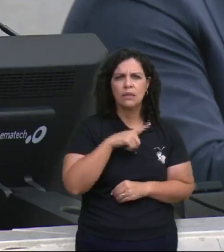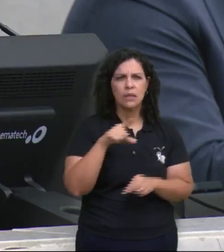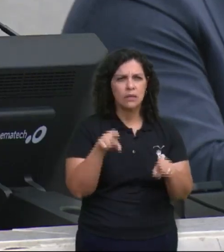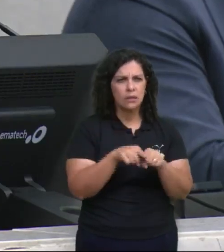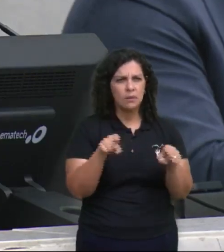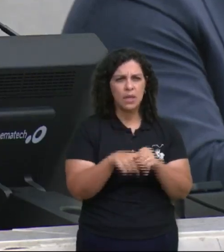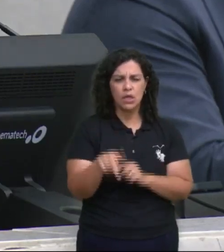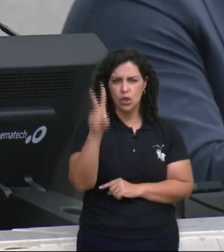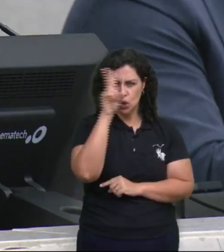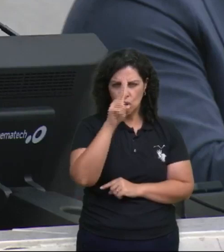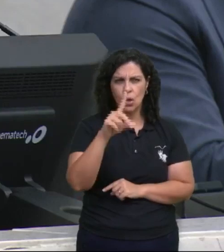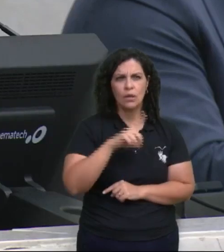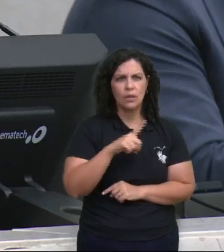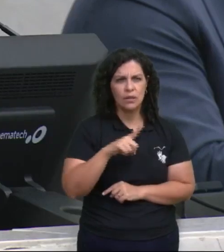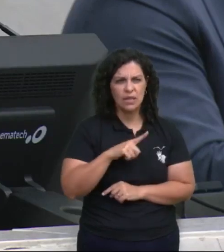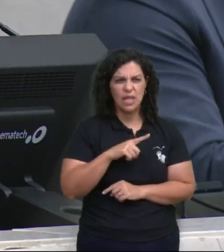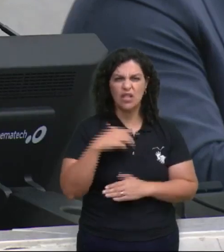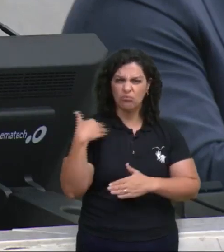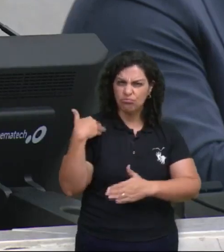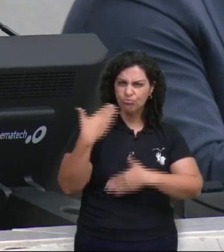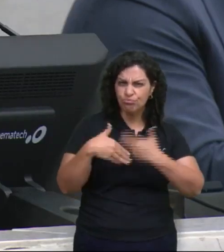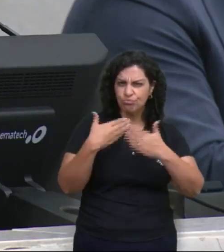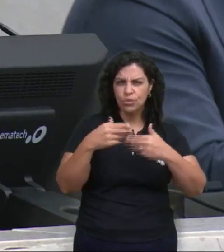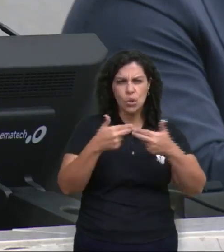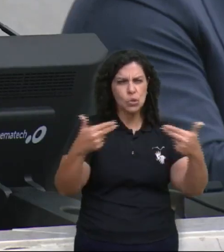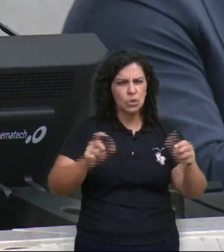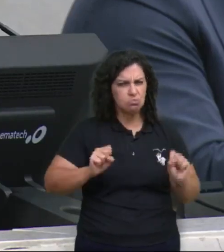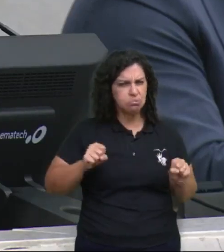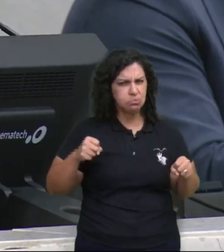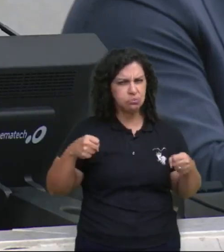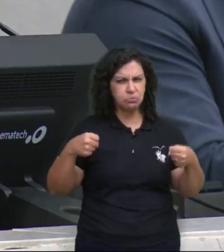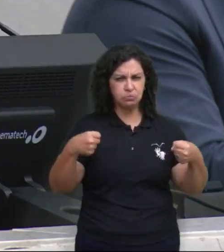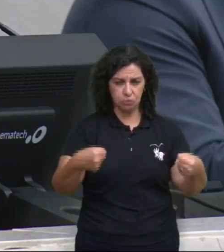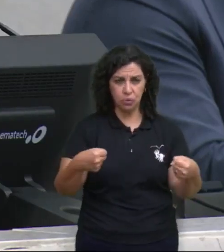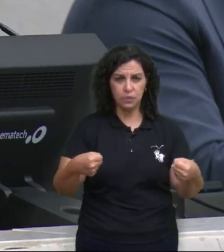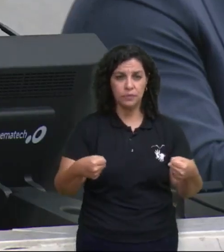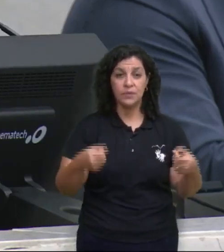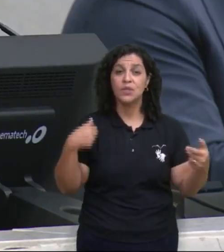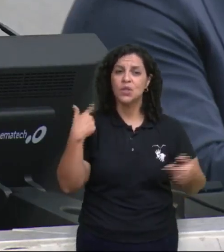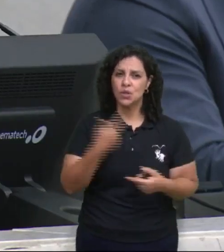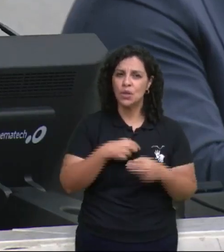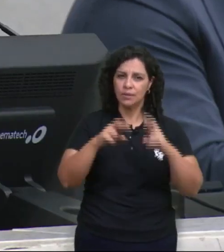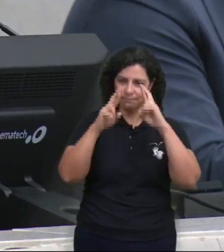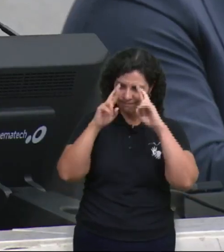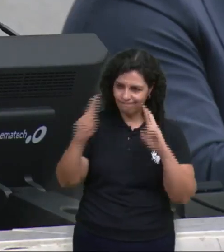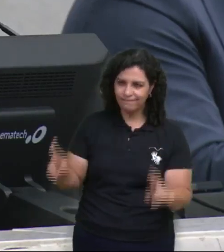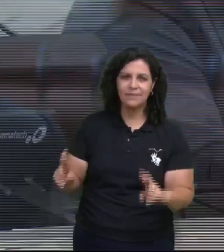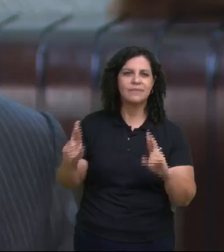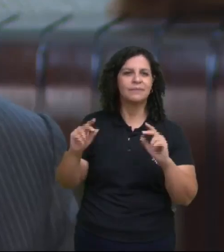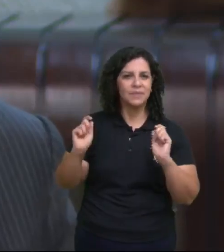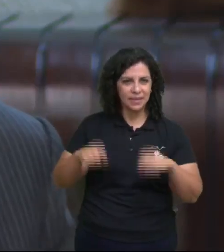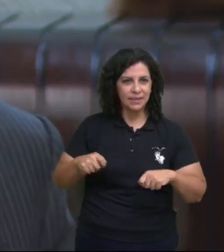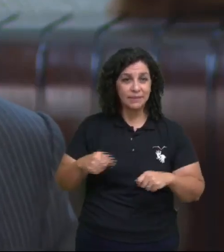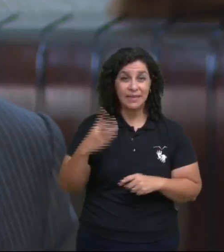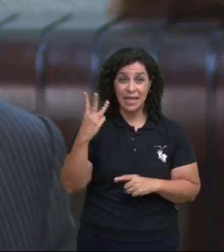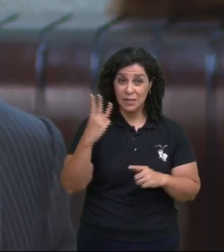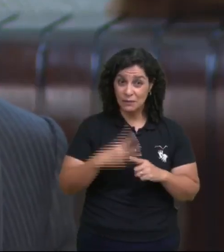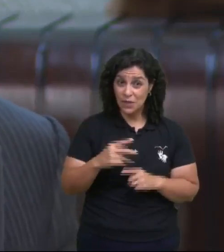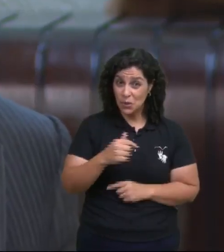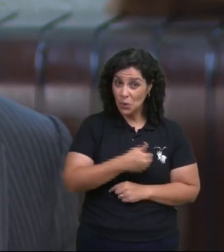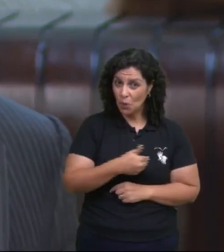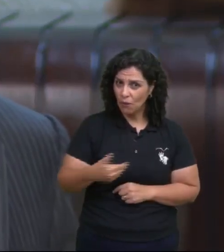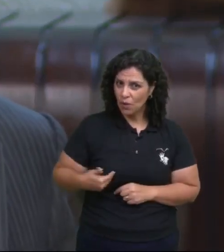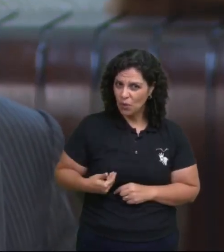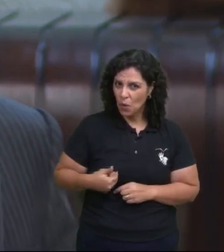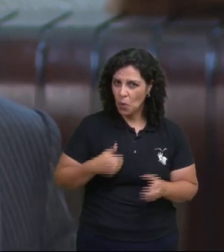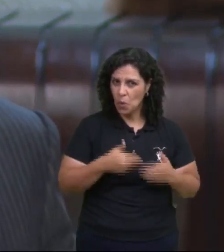tem história, construiu isso com muita galhardia, e a gente tem que reconhecer. 3 vezes governador não